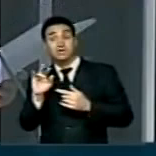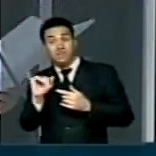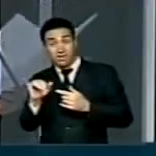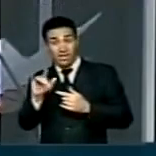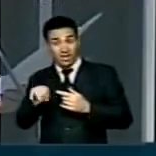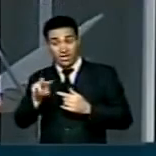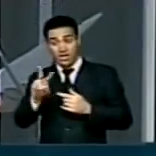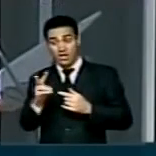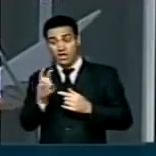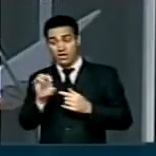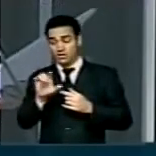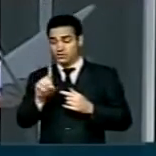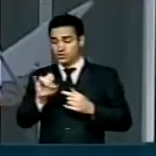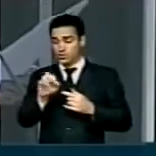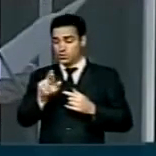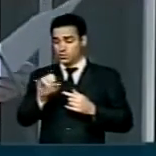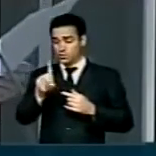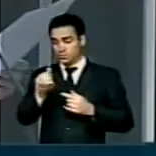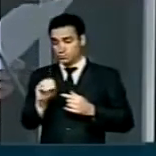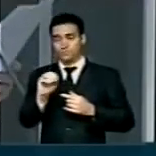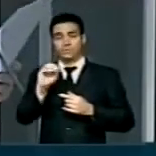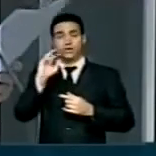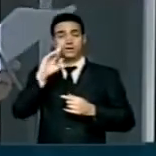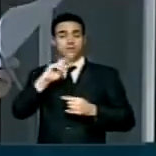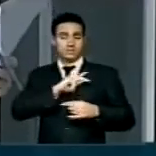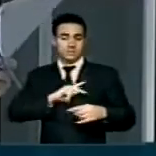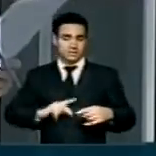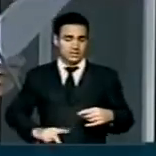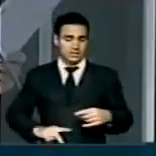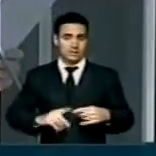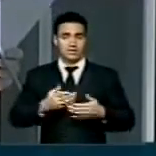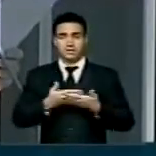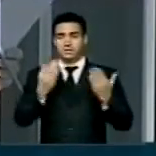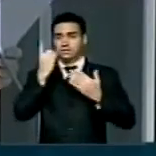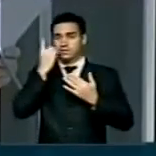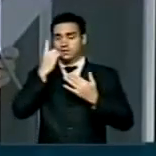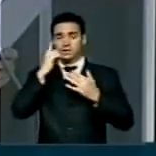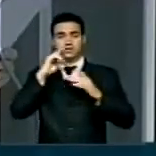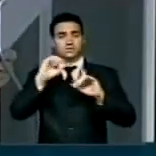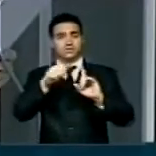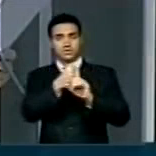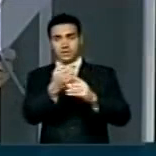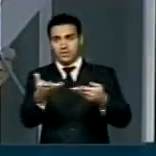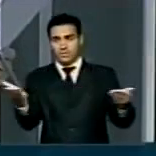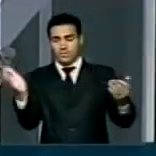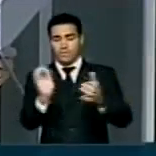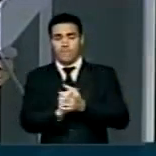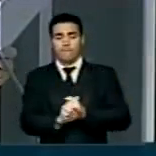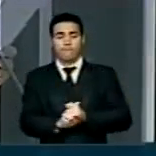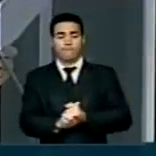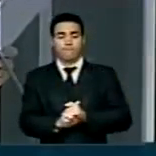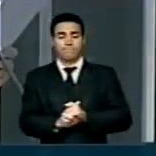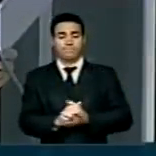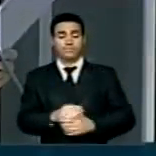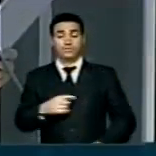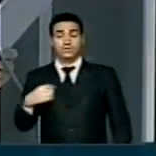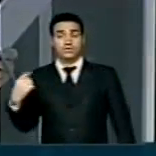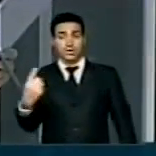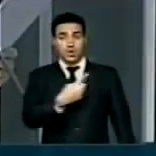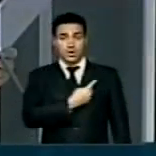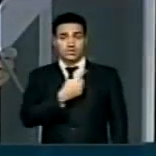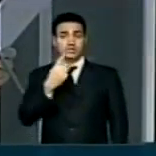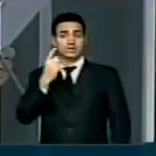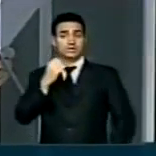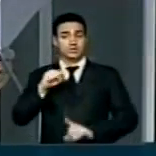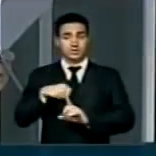hediondos. Senhor presidente, senhoras e senhores deputados e sociedade brasileira, a nossa